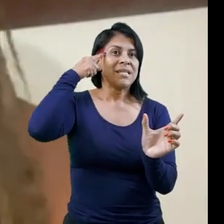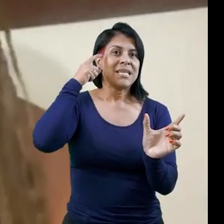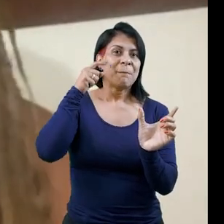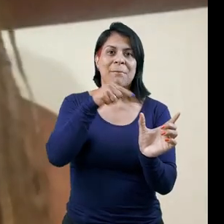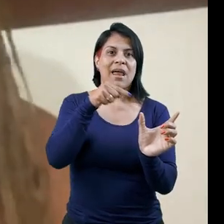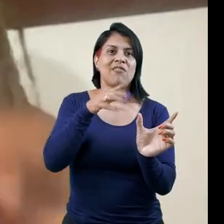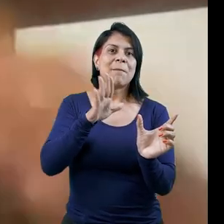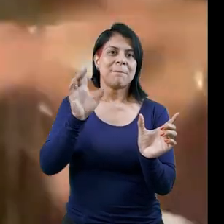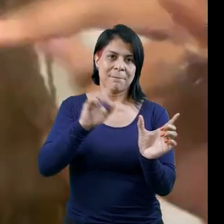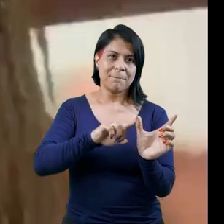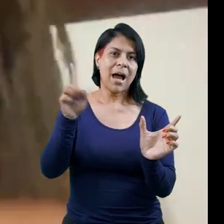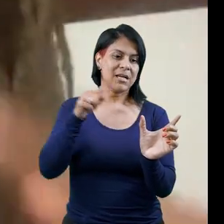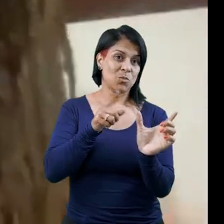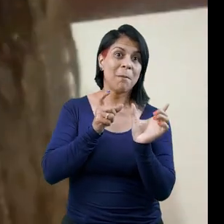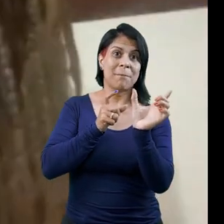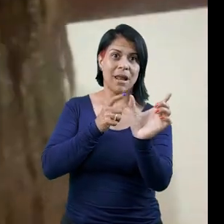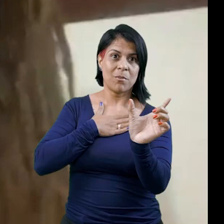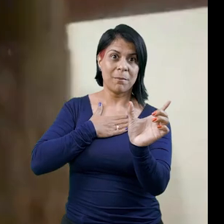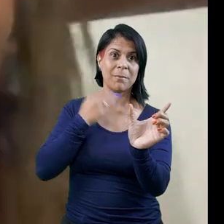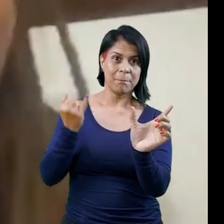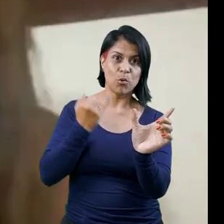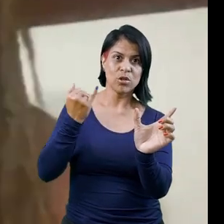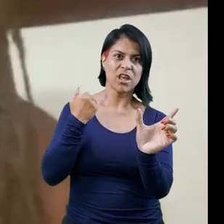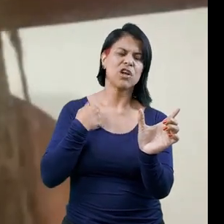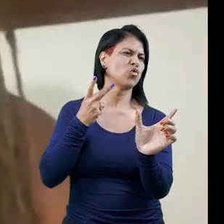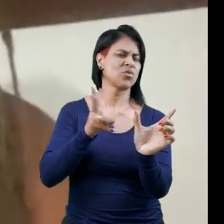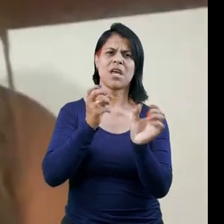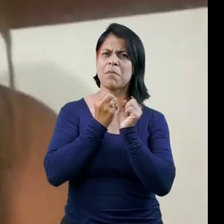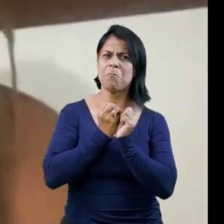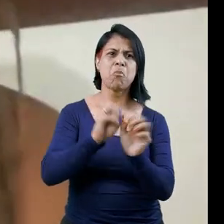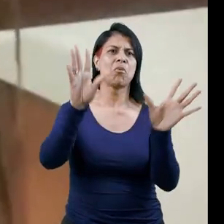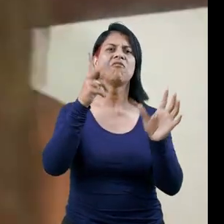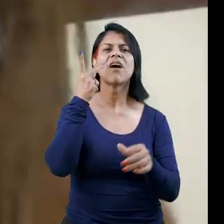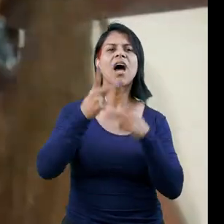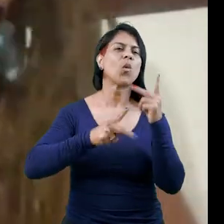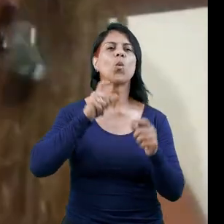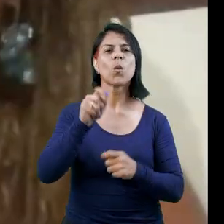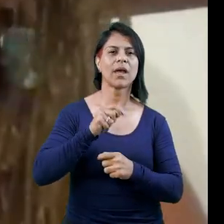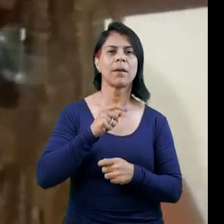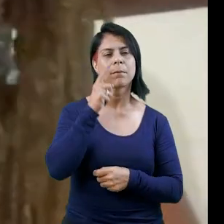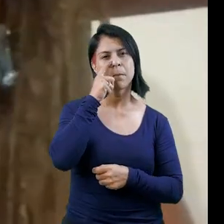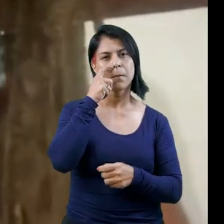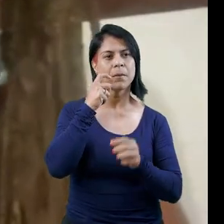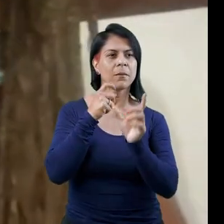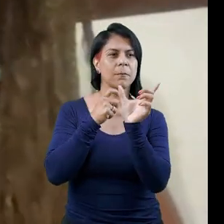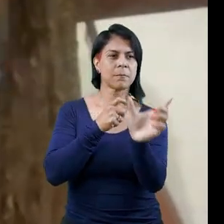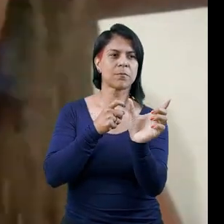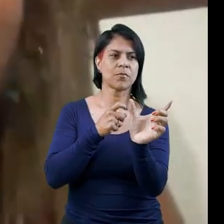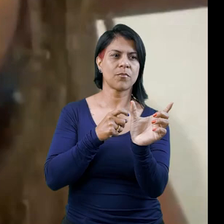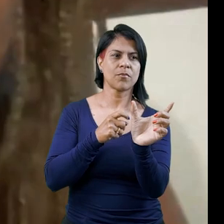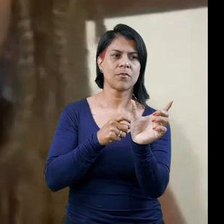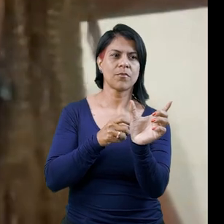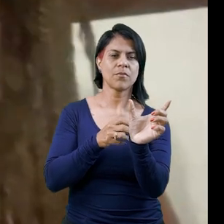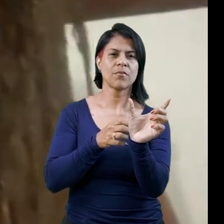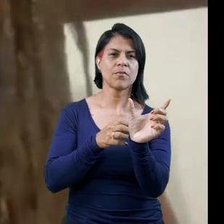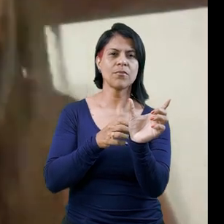mas uma palavra que para mim eu sempre lanço ela assim numa situação dessa, é estribrilho. Eu nem sei